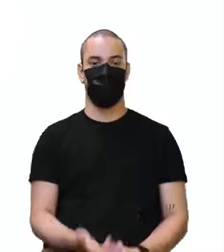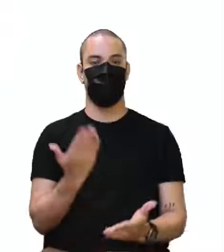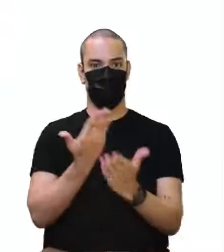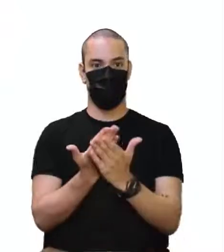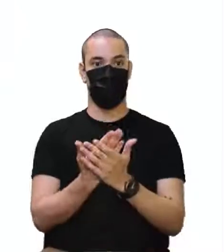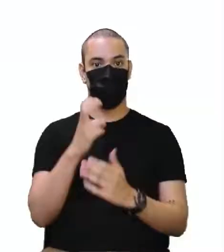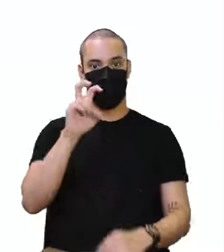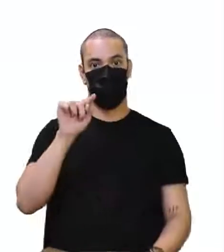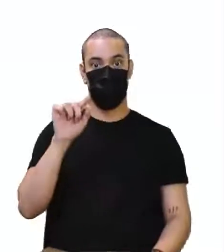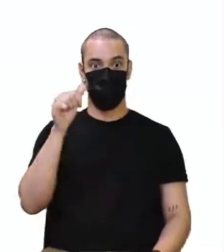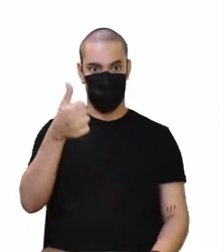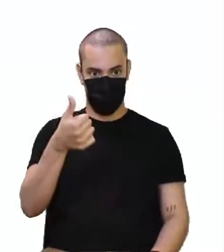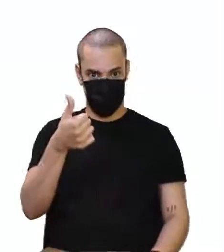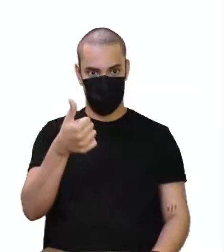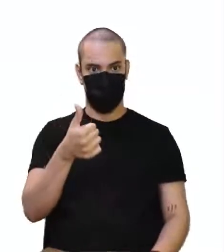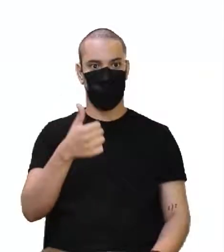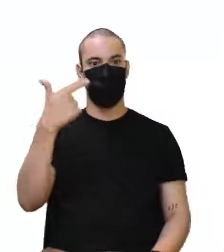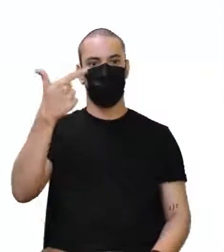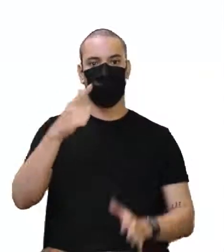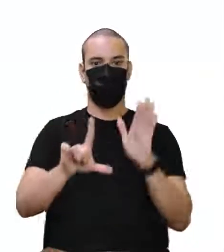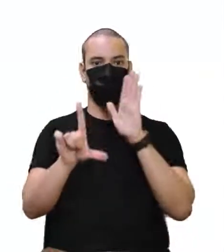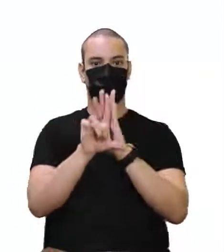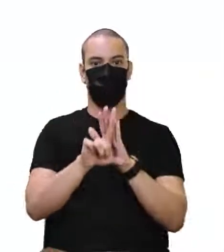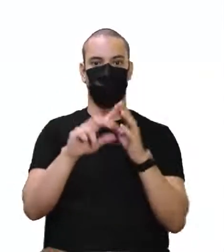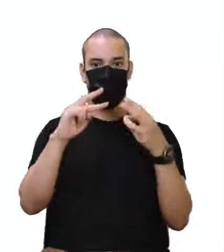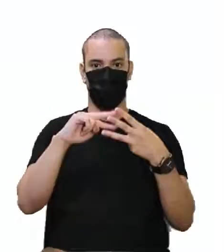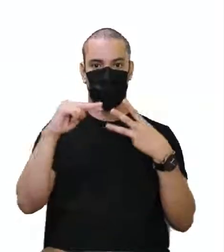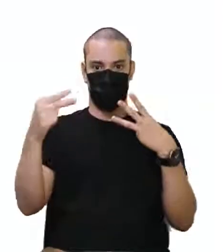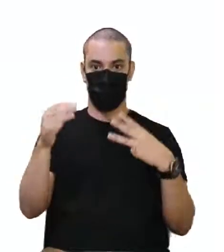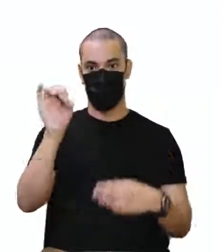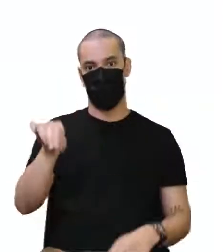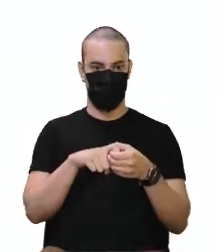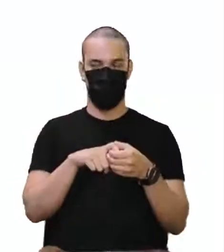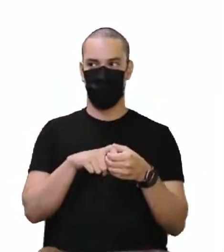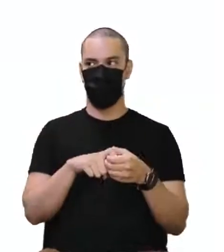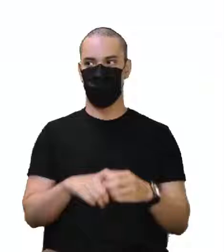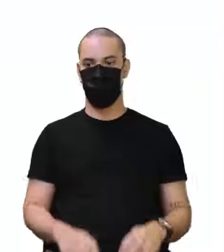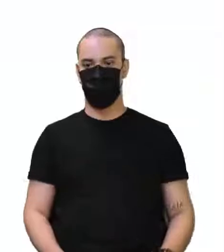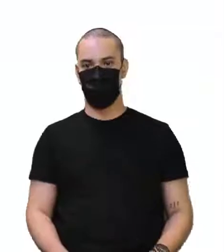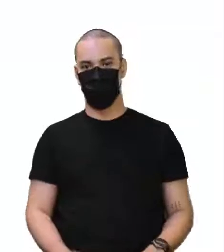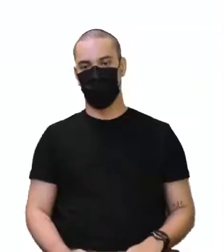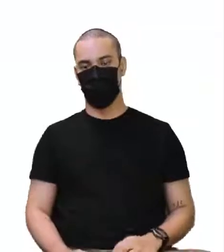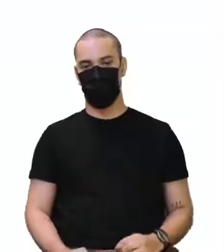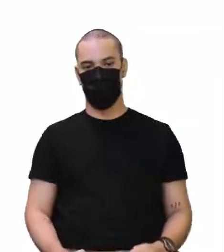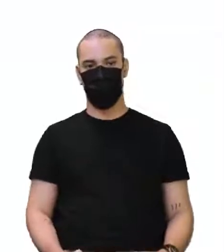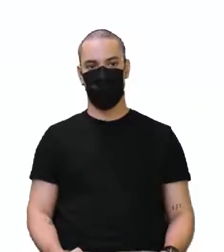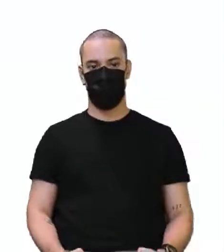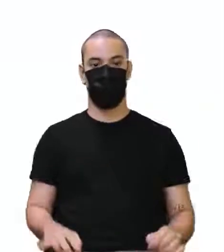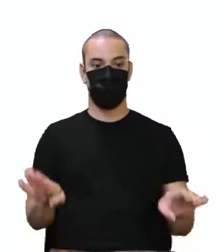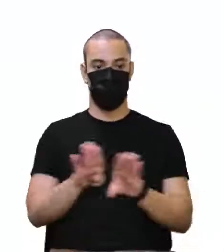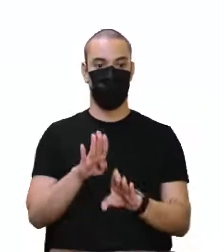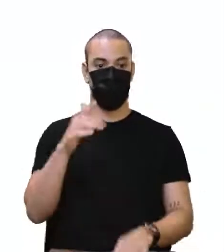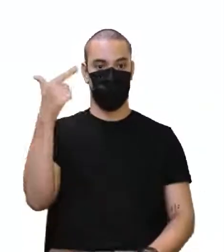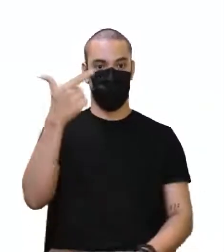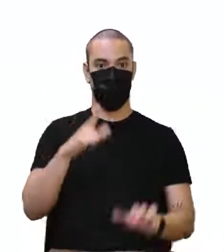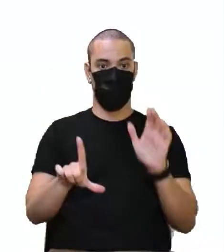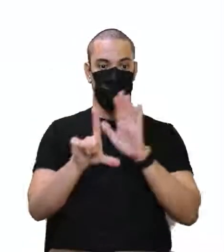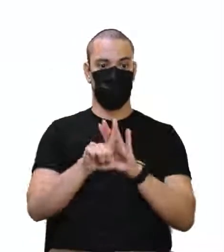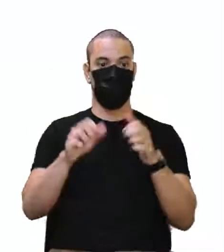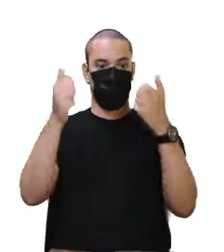nossa aula 5.1, segunda lei de Mendel ou dihibridismo. Então, nós vamos estar introduzindo essa segunda lei, vamos falar